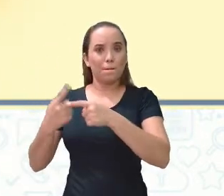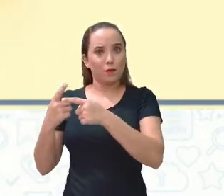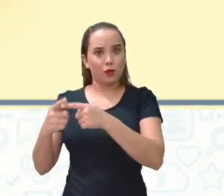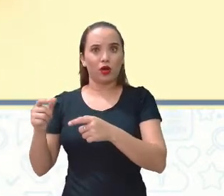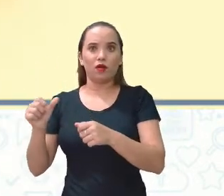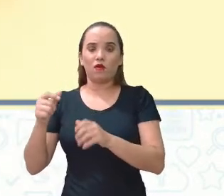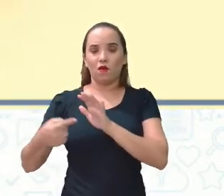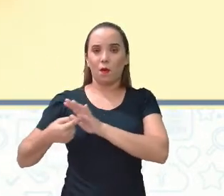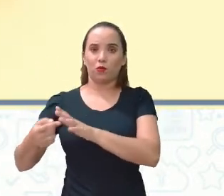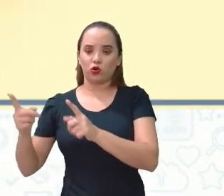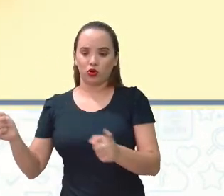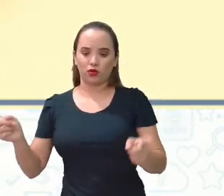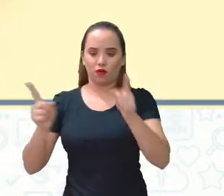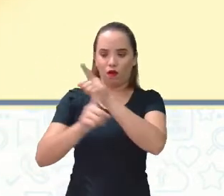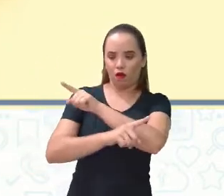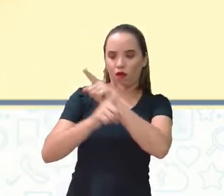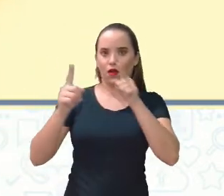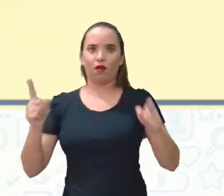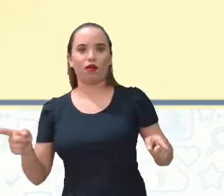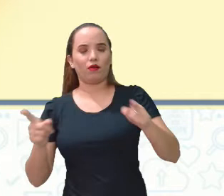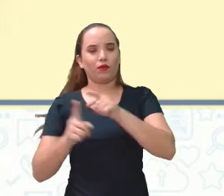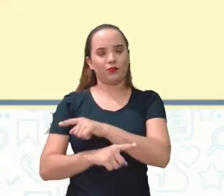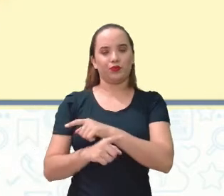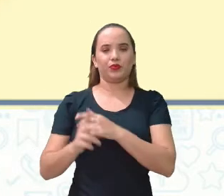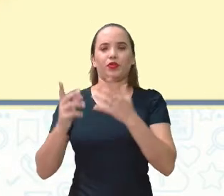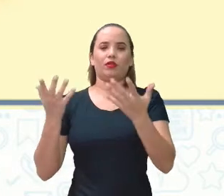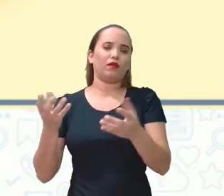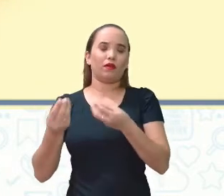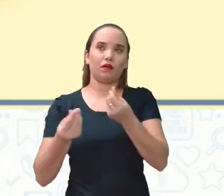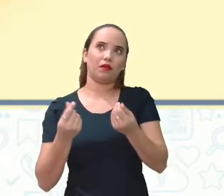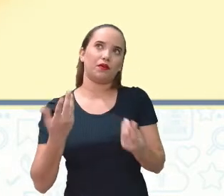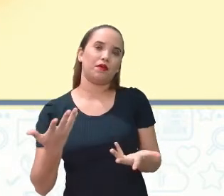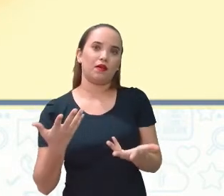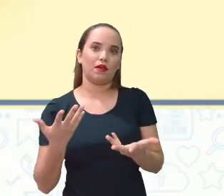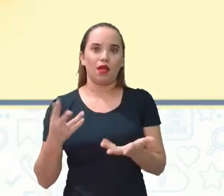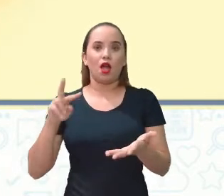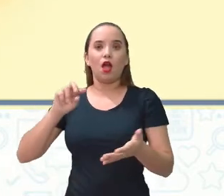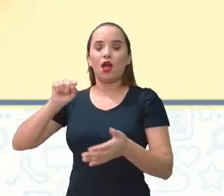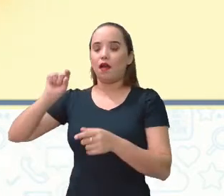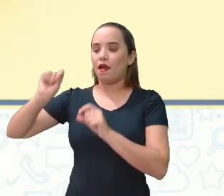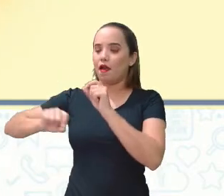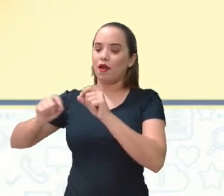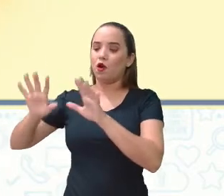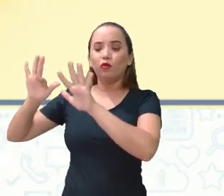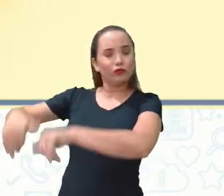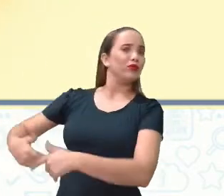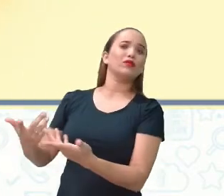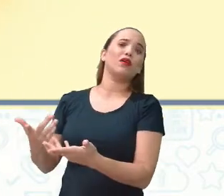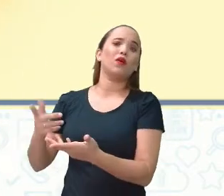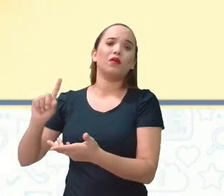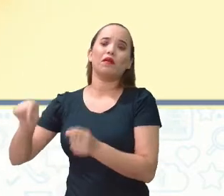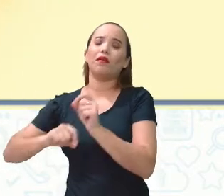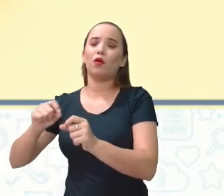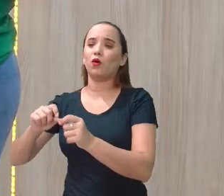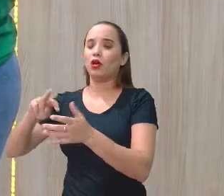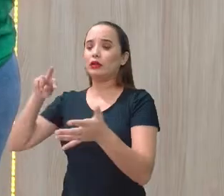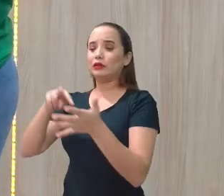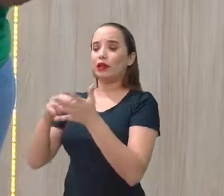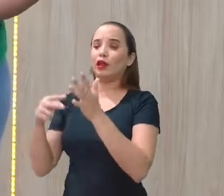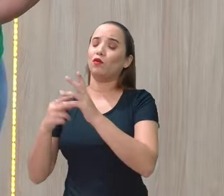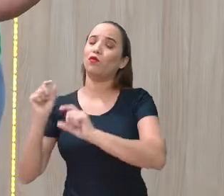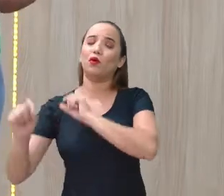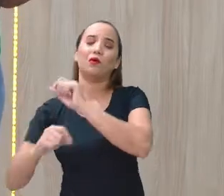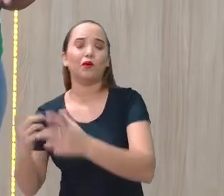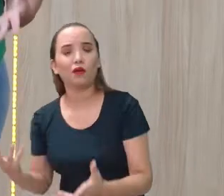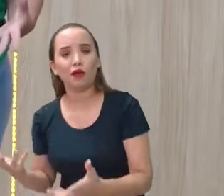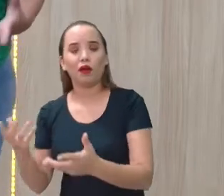exposição propriamente dita e a conclusão. É aquele famoso, ou seja, isto é. Ou seja, a gente